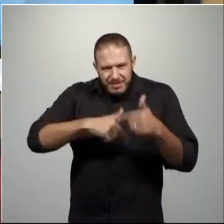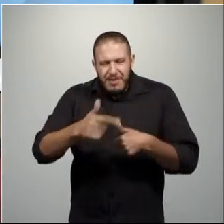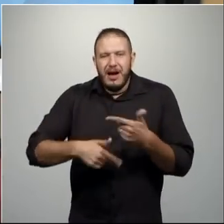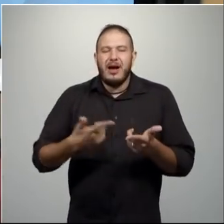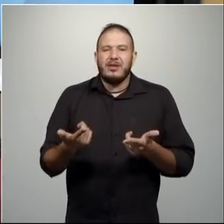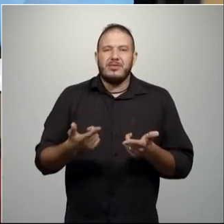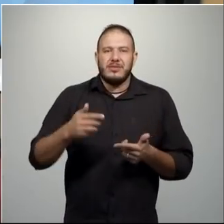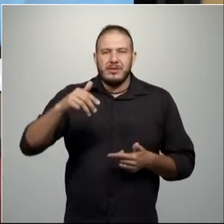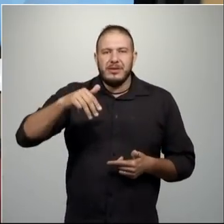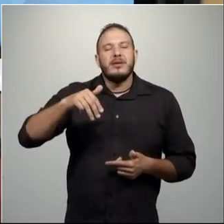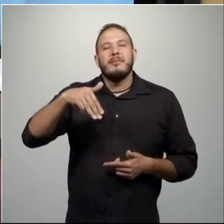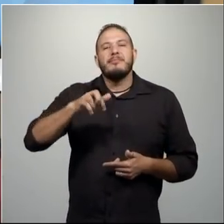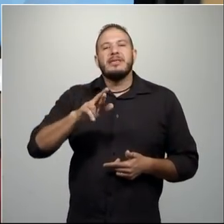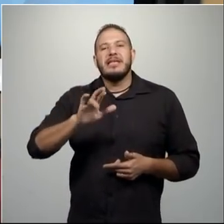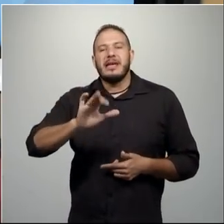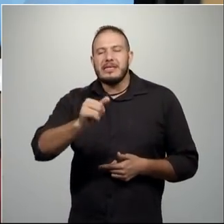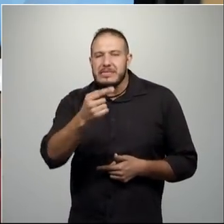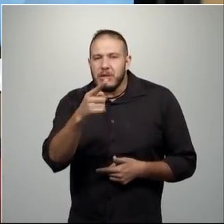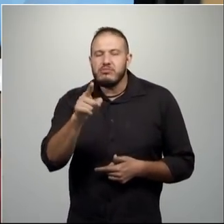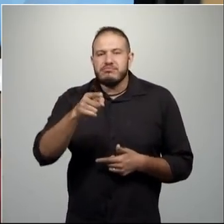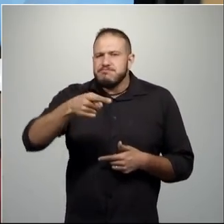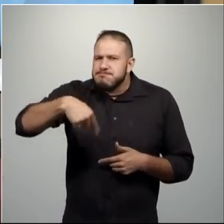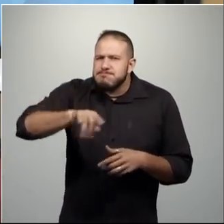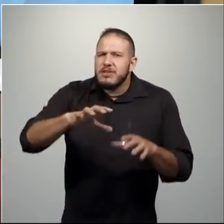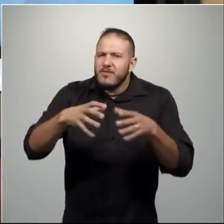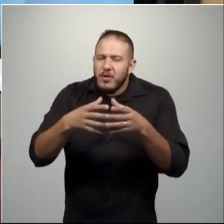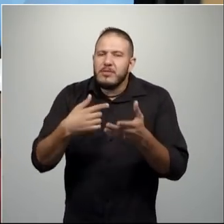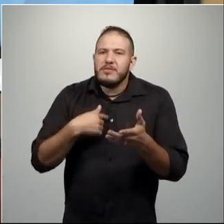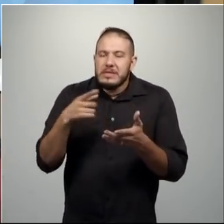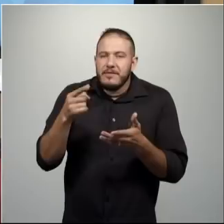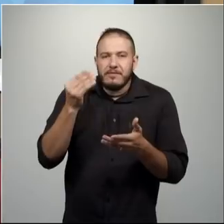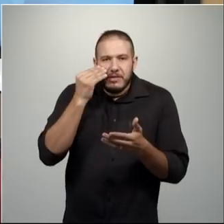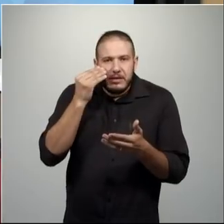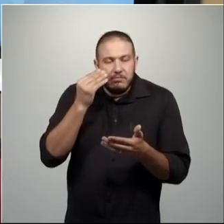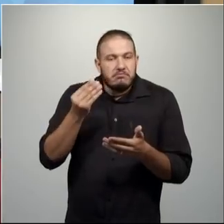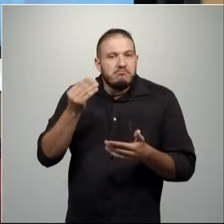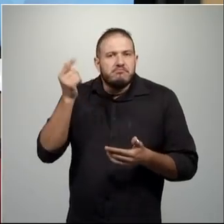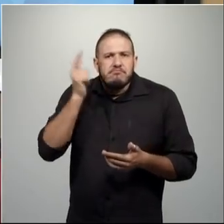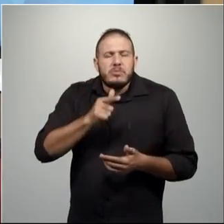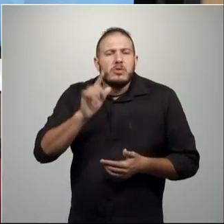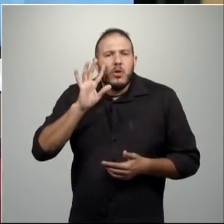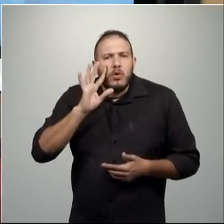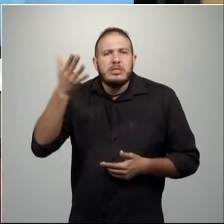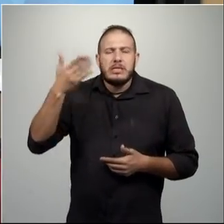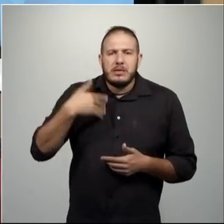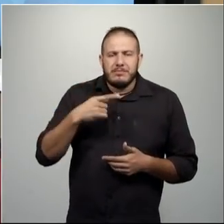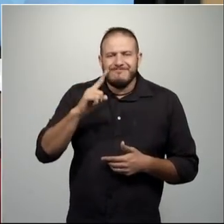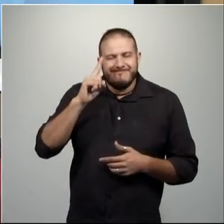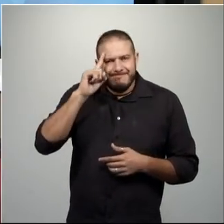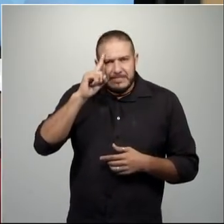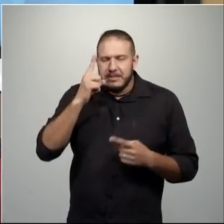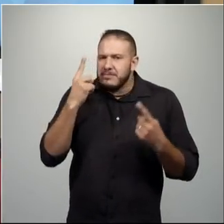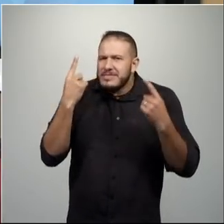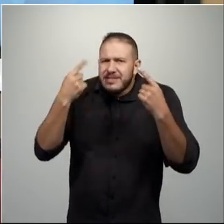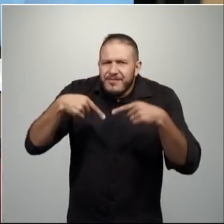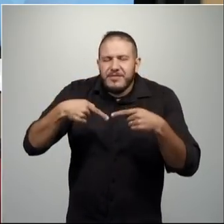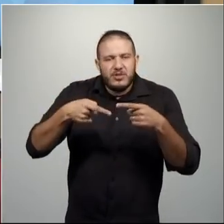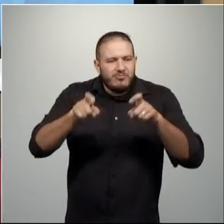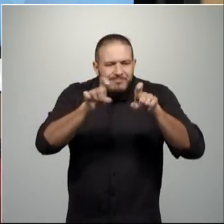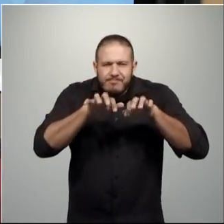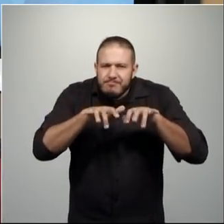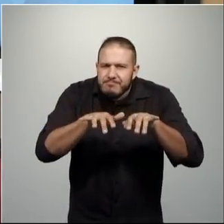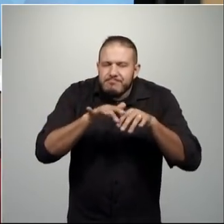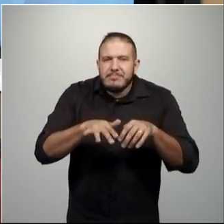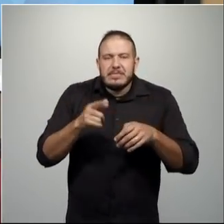processo de mineração que é você fica tentando resolver um desafio computacional a com custo